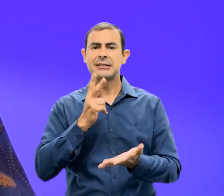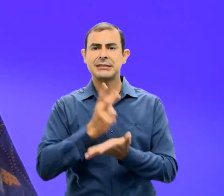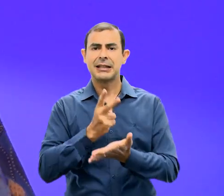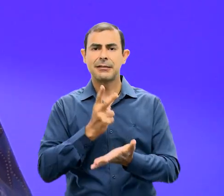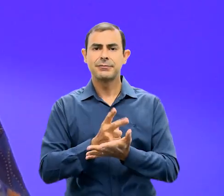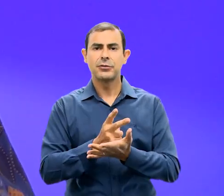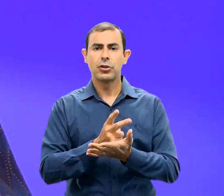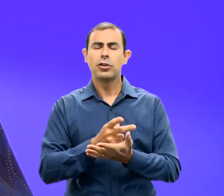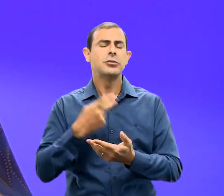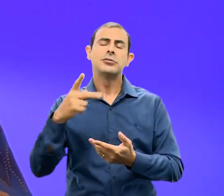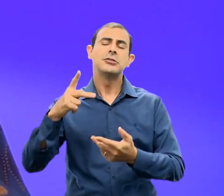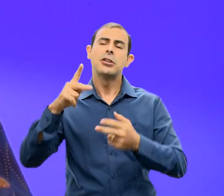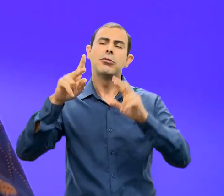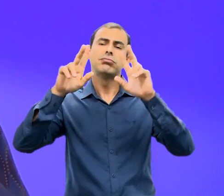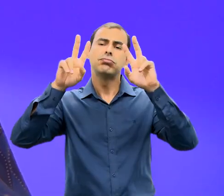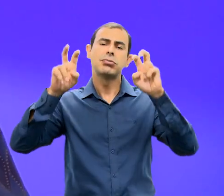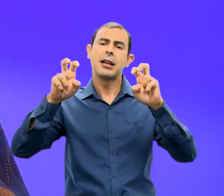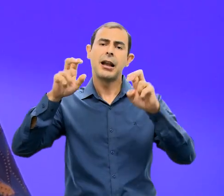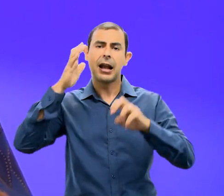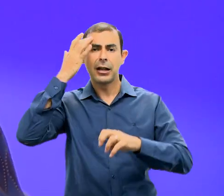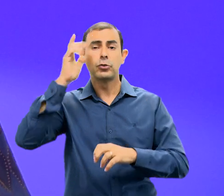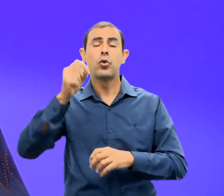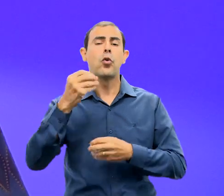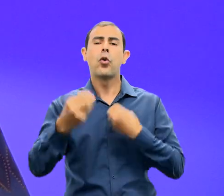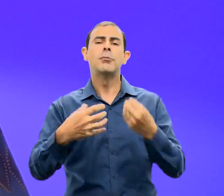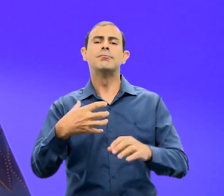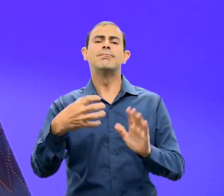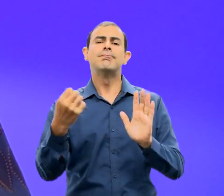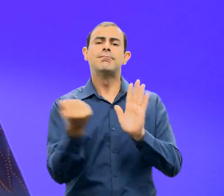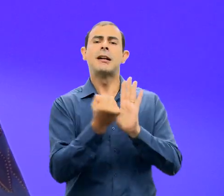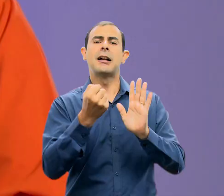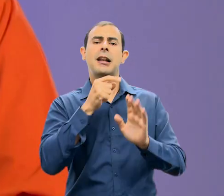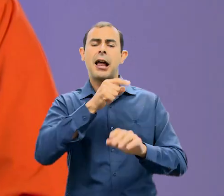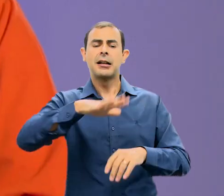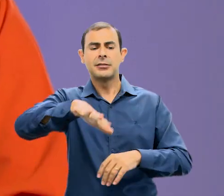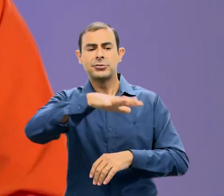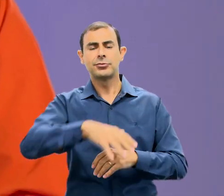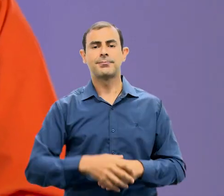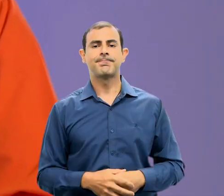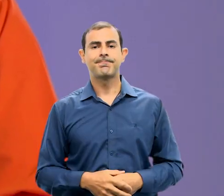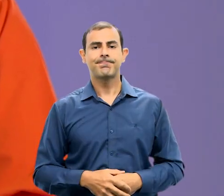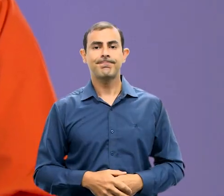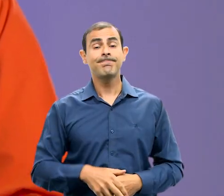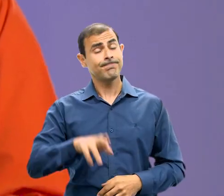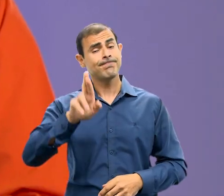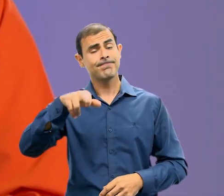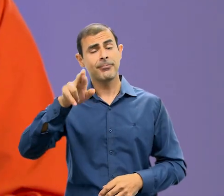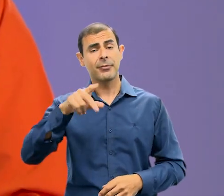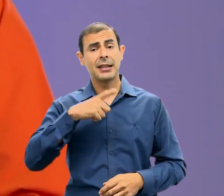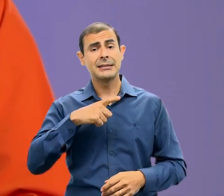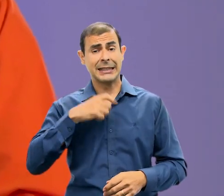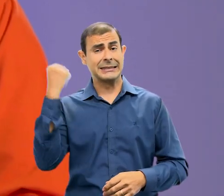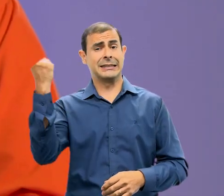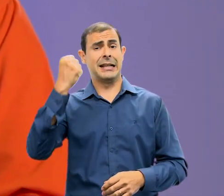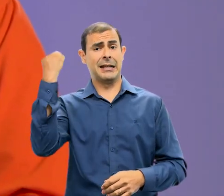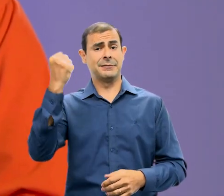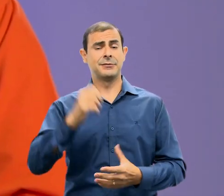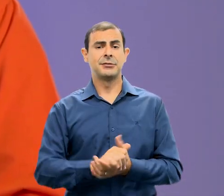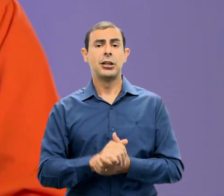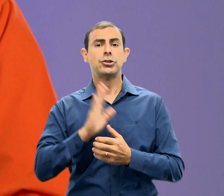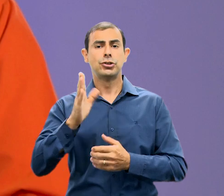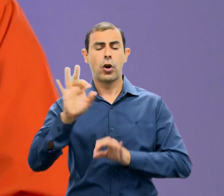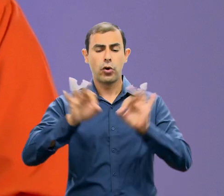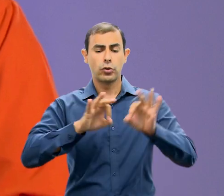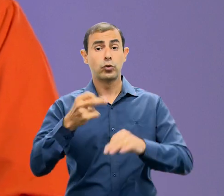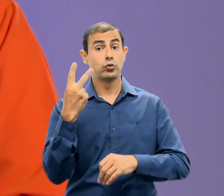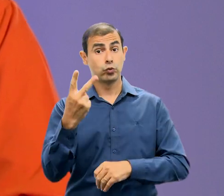Leis. Como é que fica essa questão, né, o impacto disso para aquela região? Que é uma coisa extremamente grave. Por exemplo, a gente já fez 2 audiências